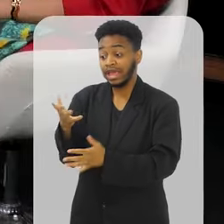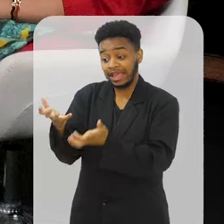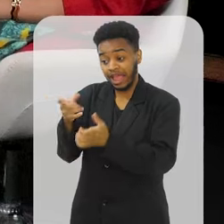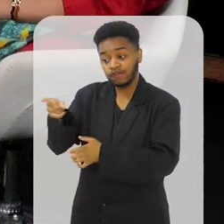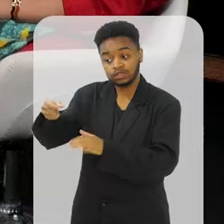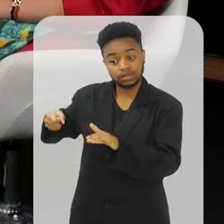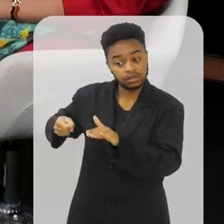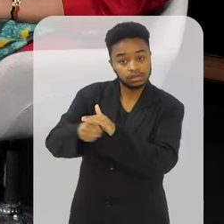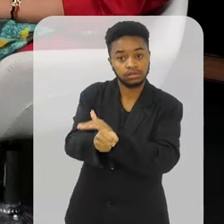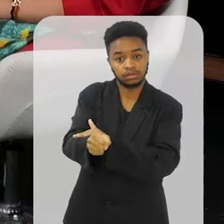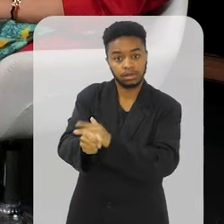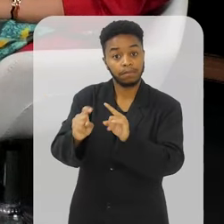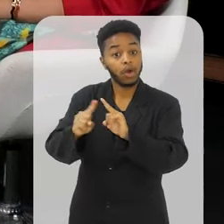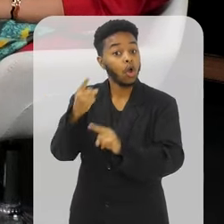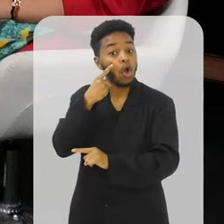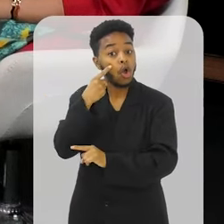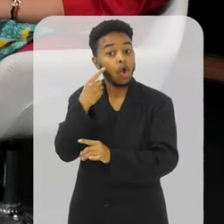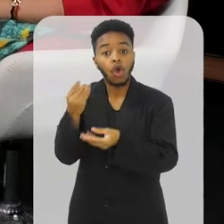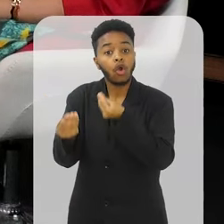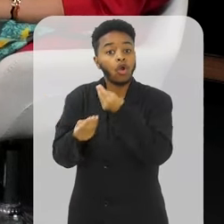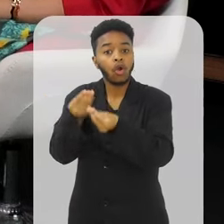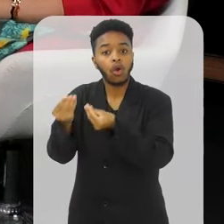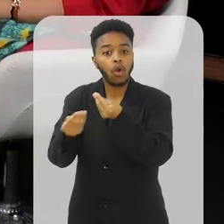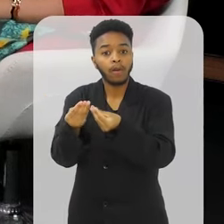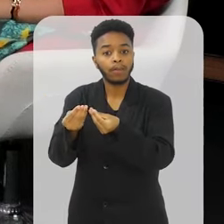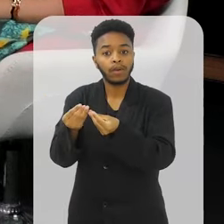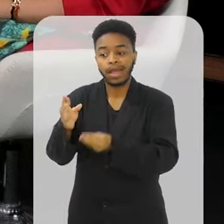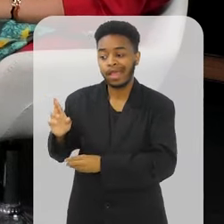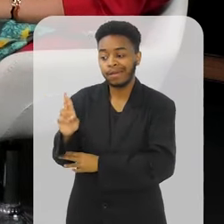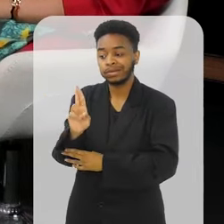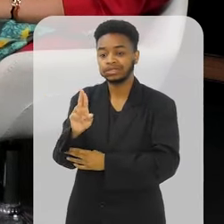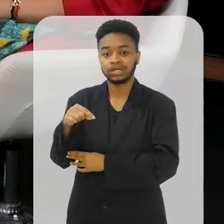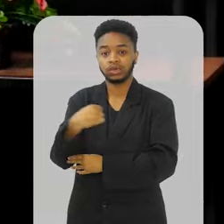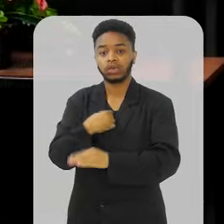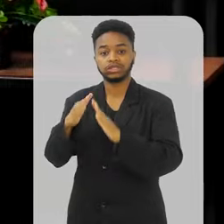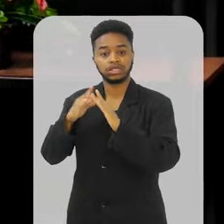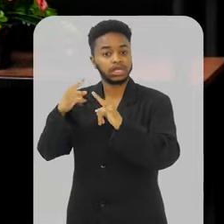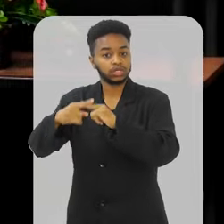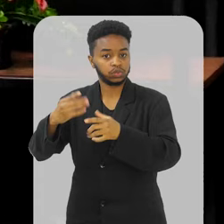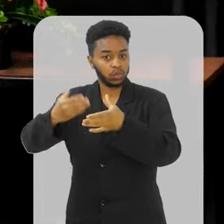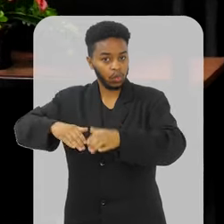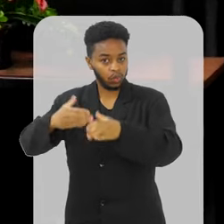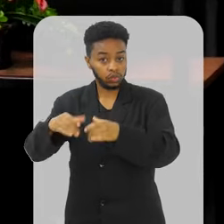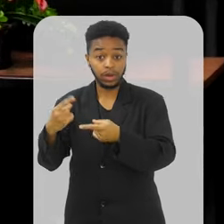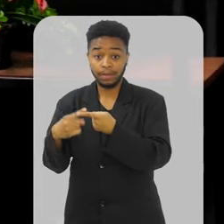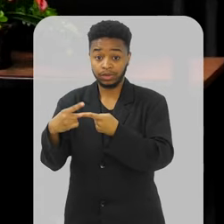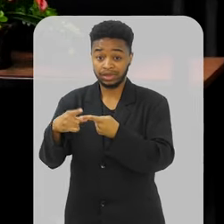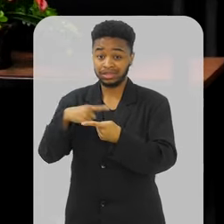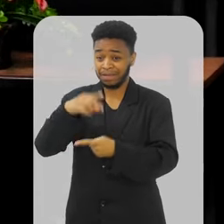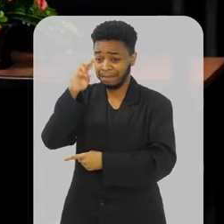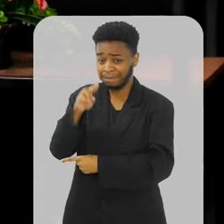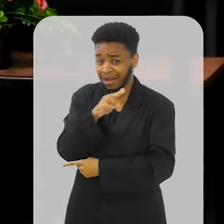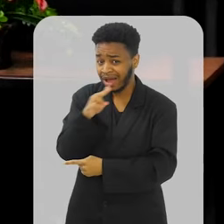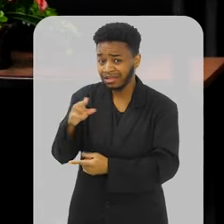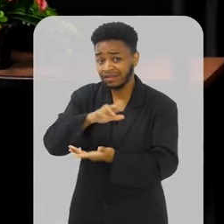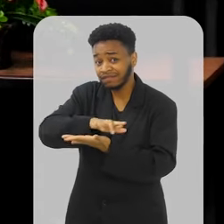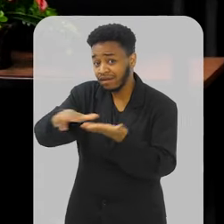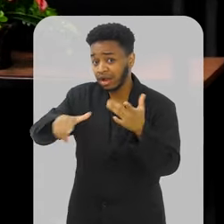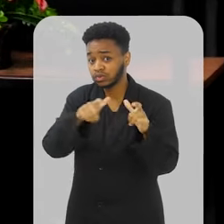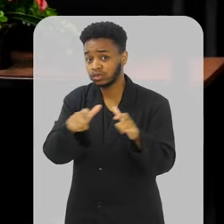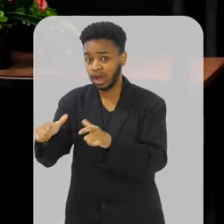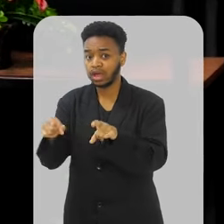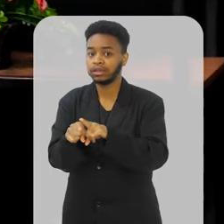quer você e olhe bem como que você vai representar arqu diocese nesse concurso porque tem padres do Brasil